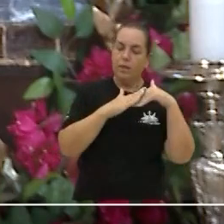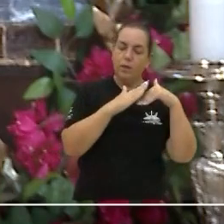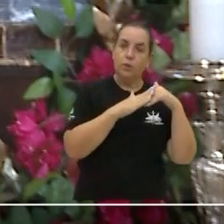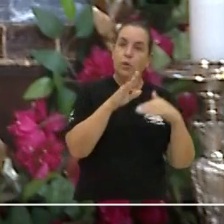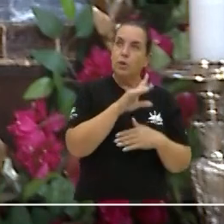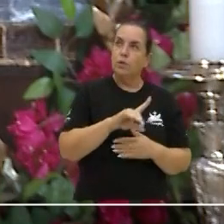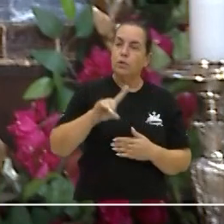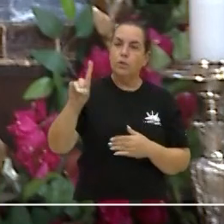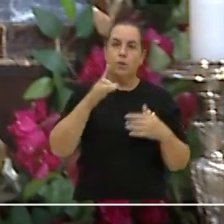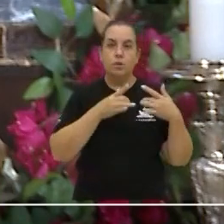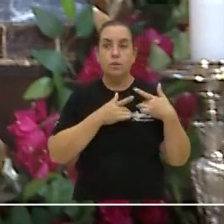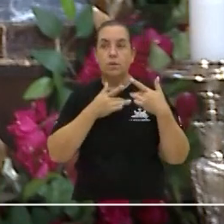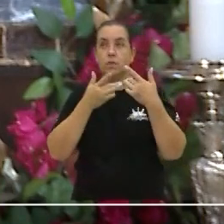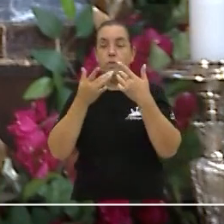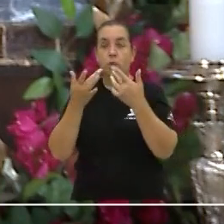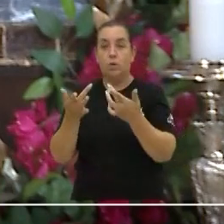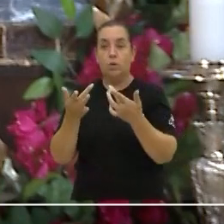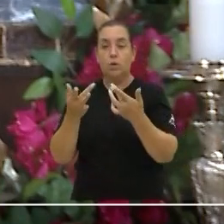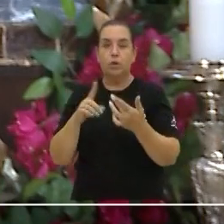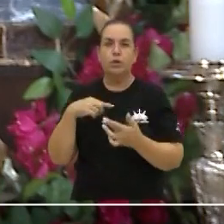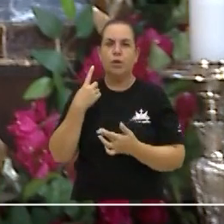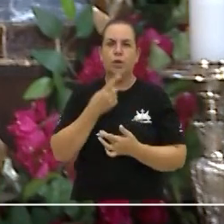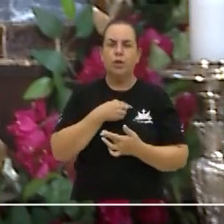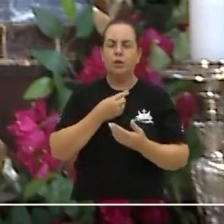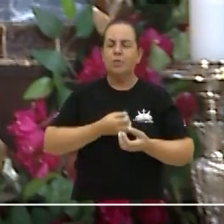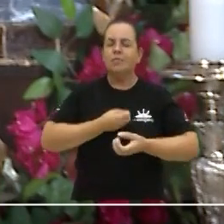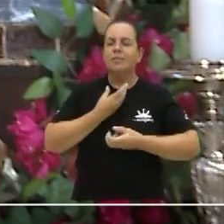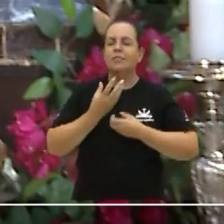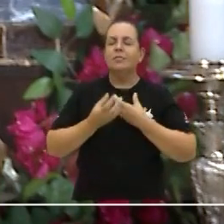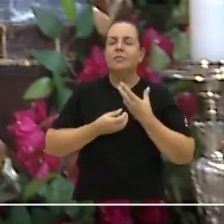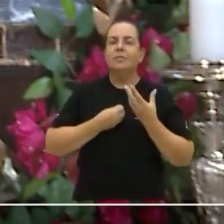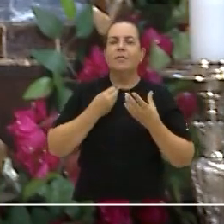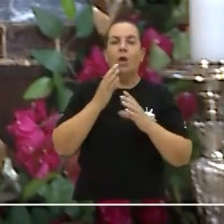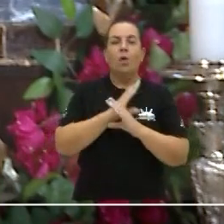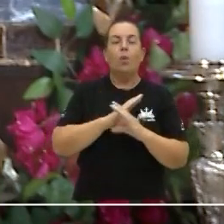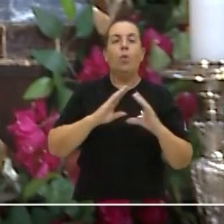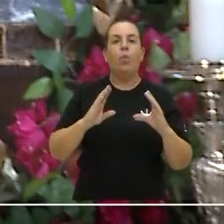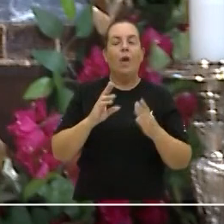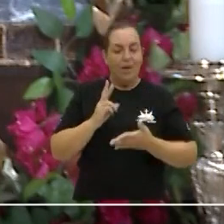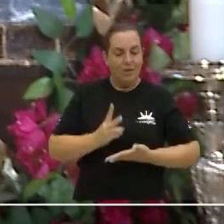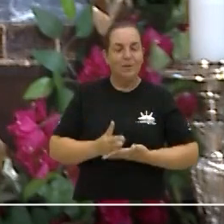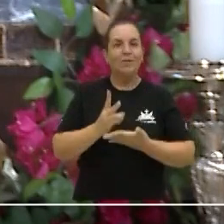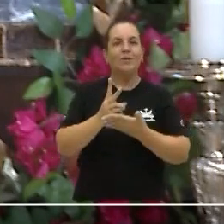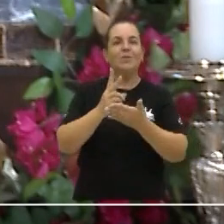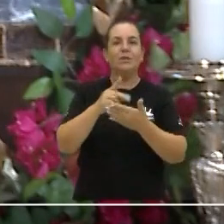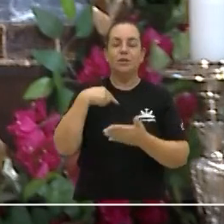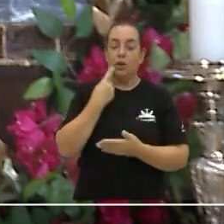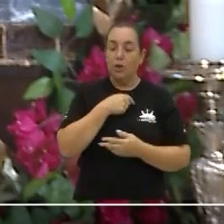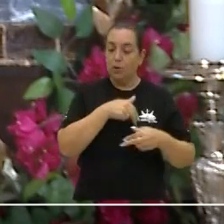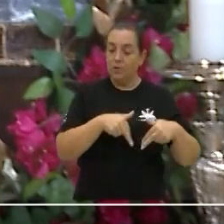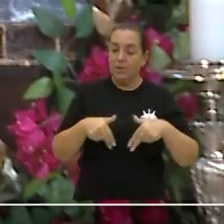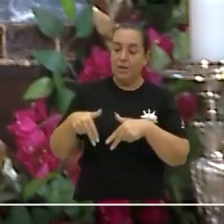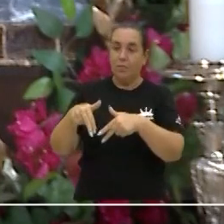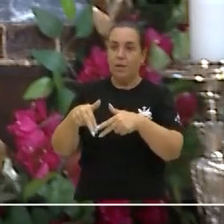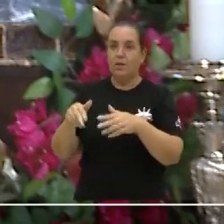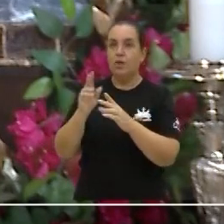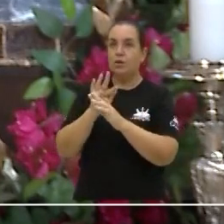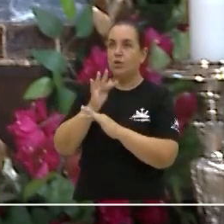Deus misericordioso que nos inspira confiança a continuar nossa caminhada de